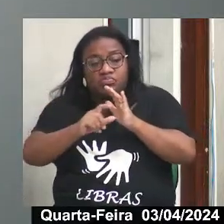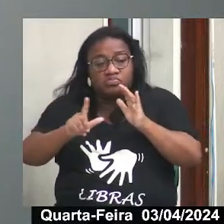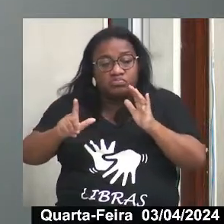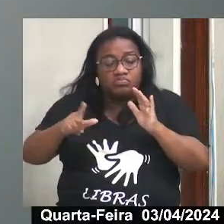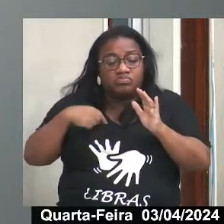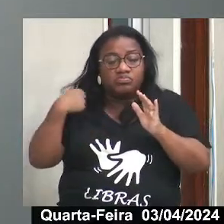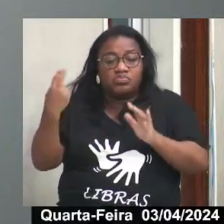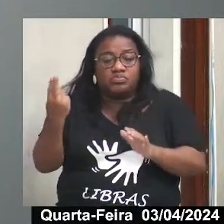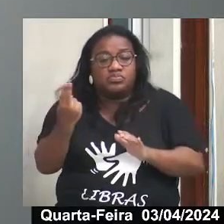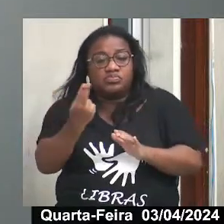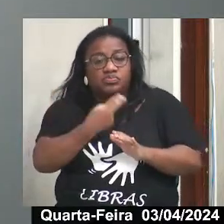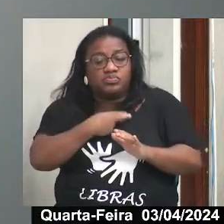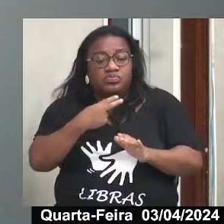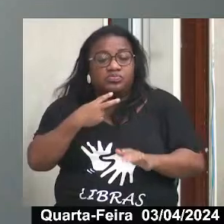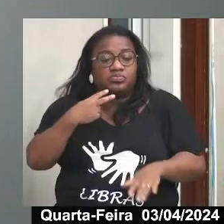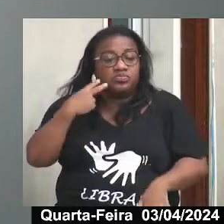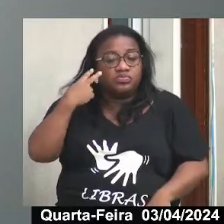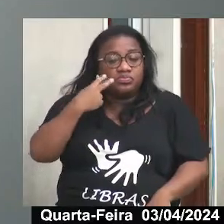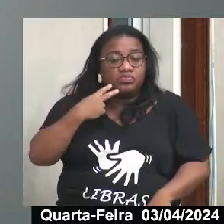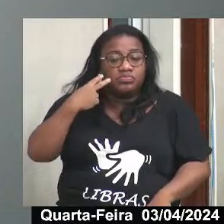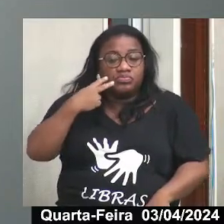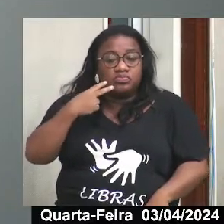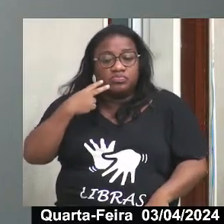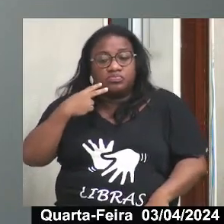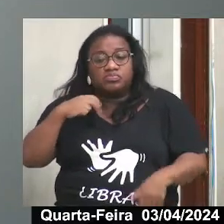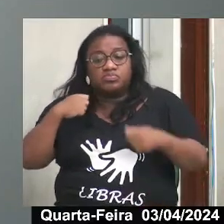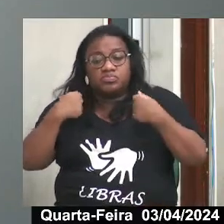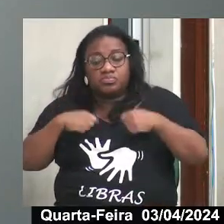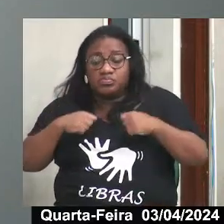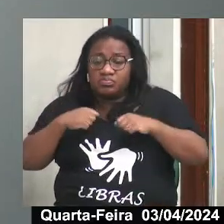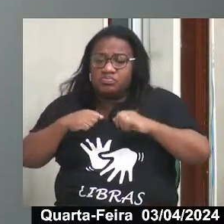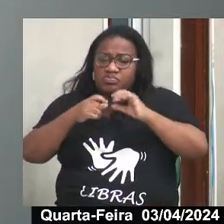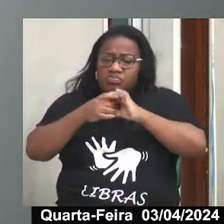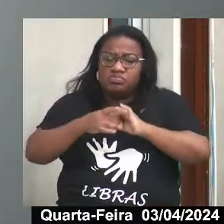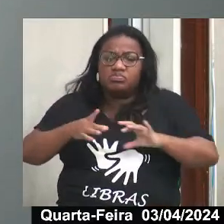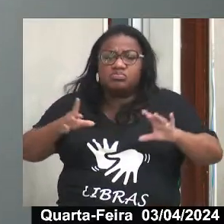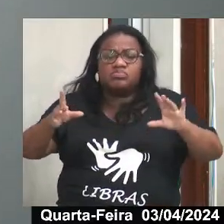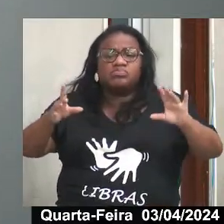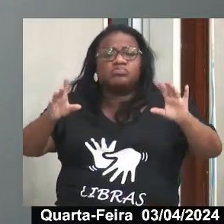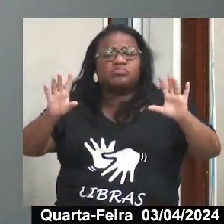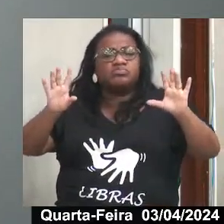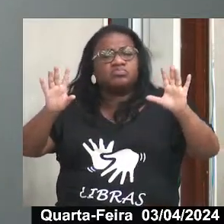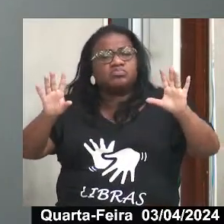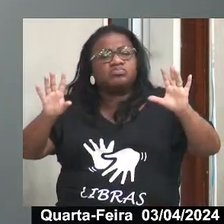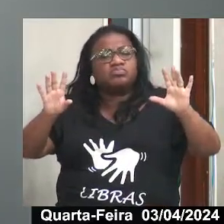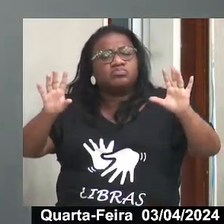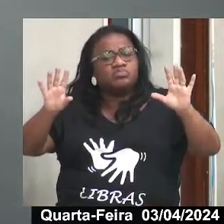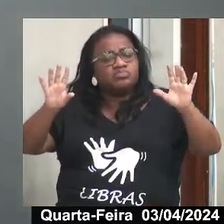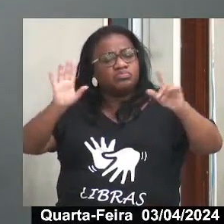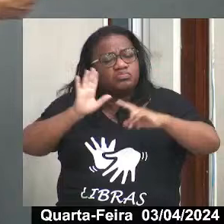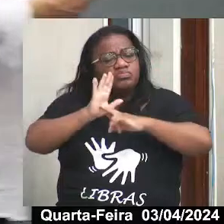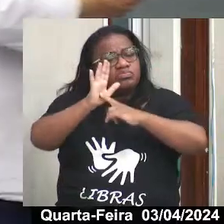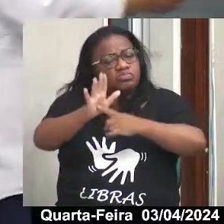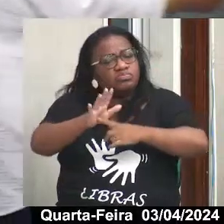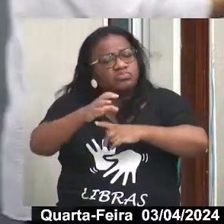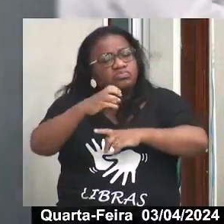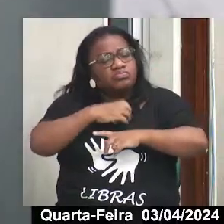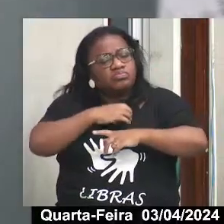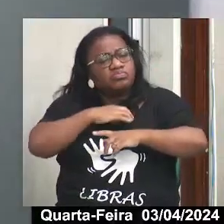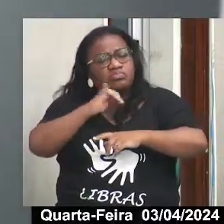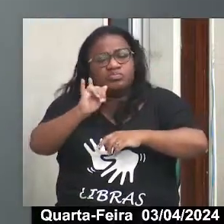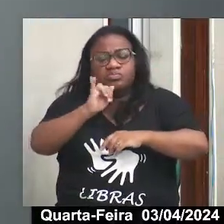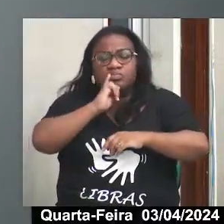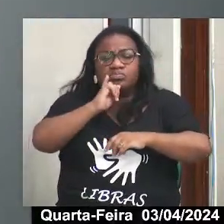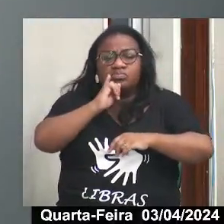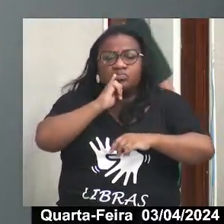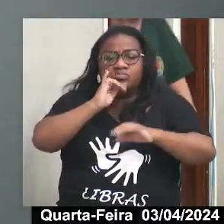Constituição. E nós, vereadores, precisamos ter liberdade de expressão para debater os temas relativos à cidade. Eu vou dar